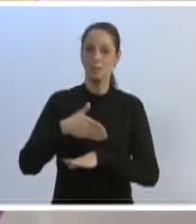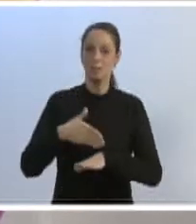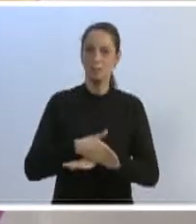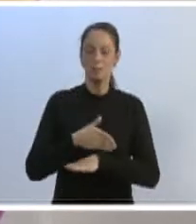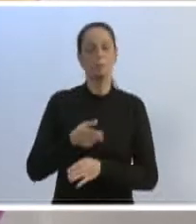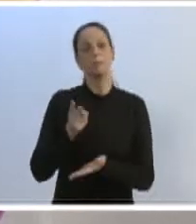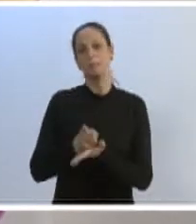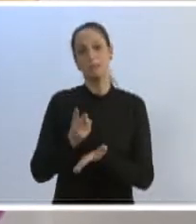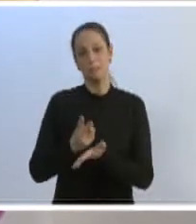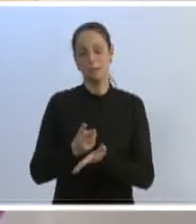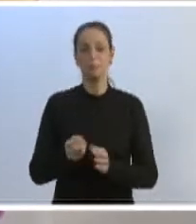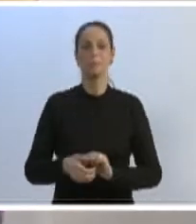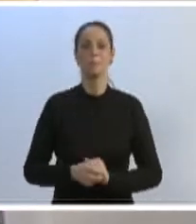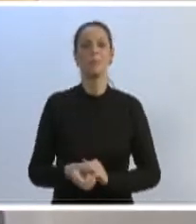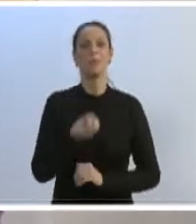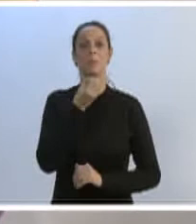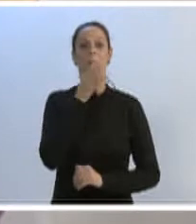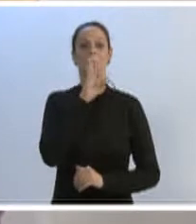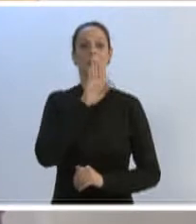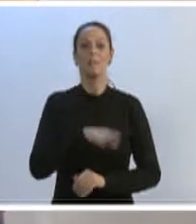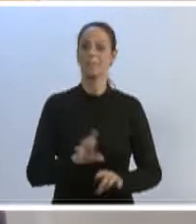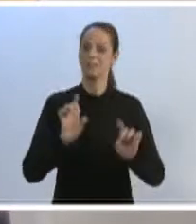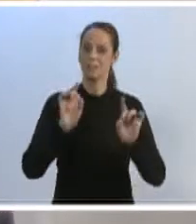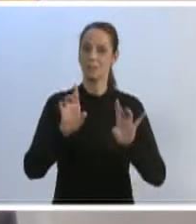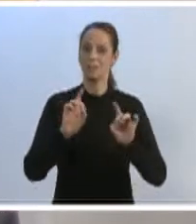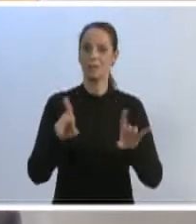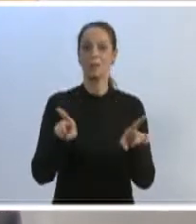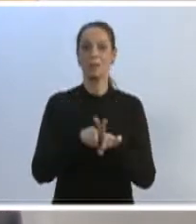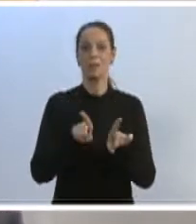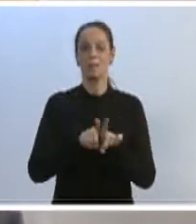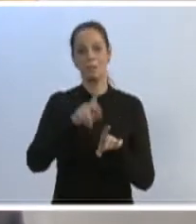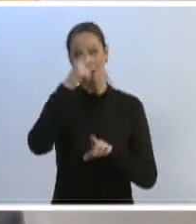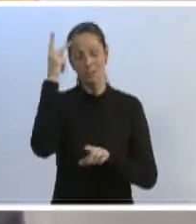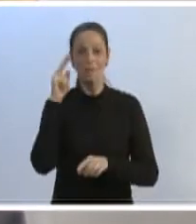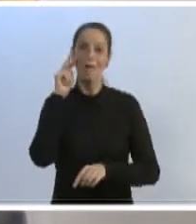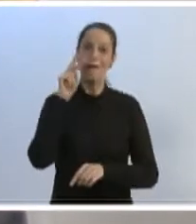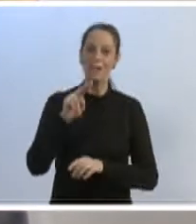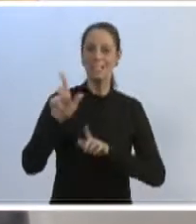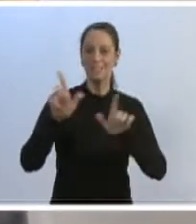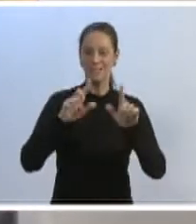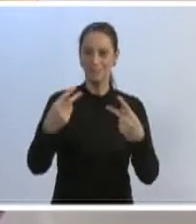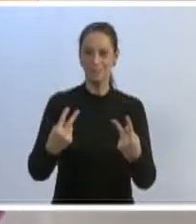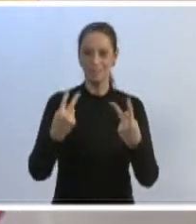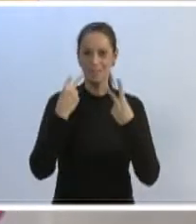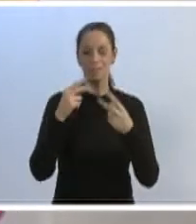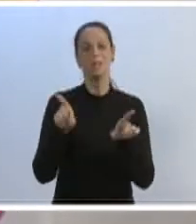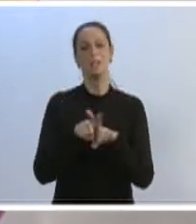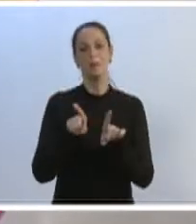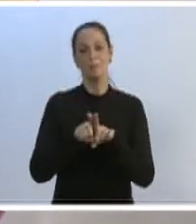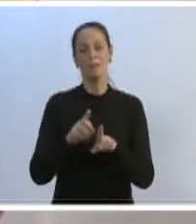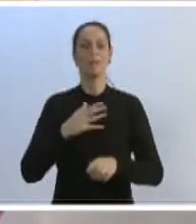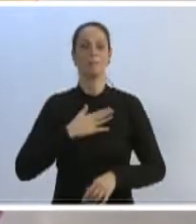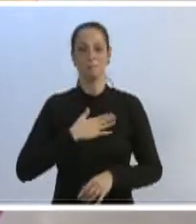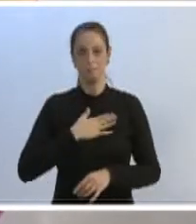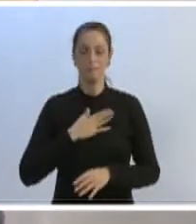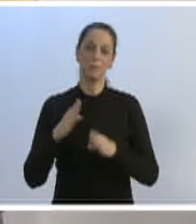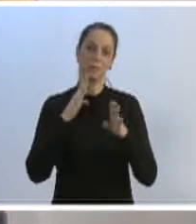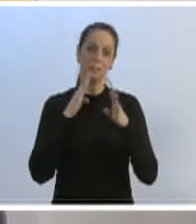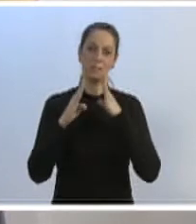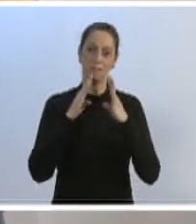sessão ordinária. E uma boa tarde muito especial também a quem nos acompanha pela TV Legislativa e pelo meu canal também no